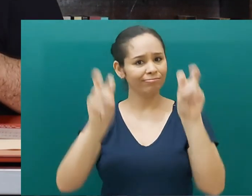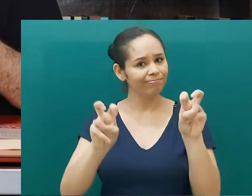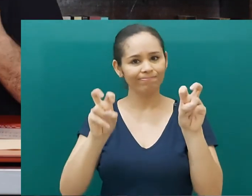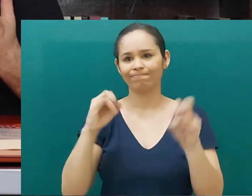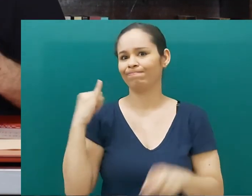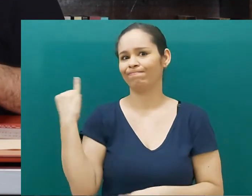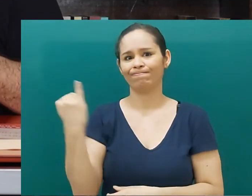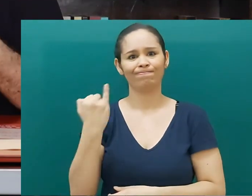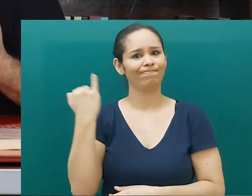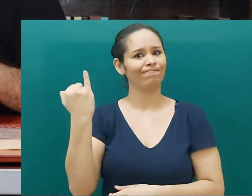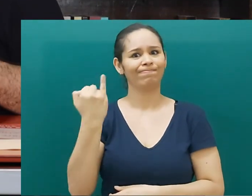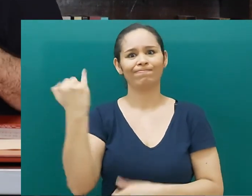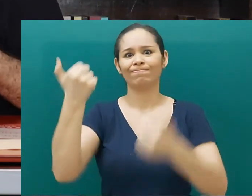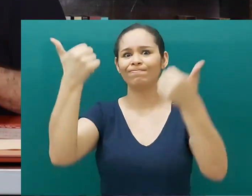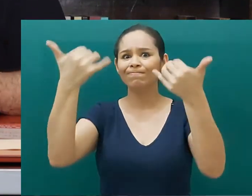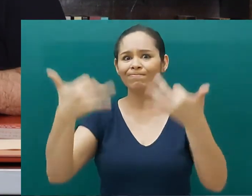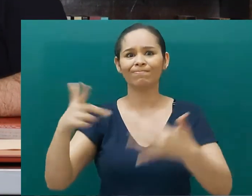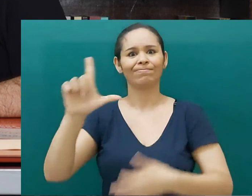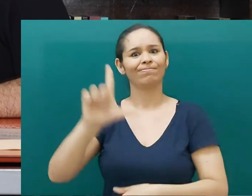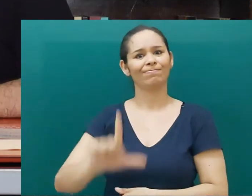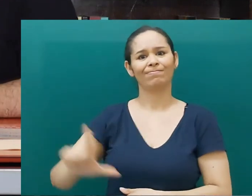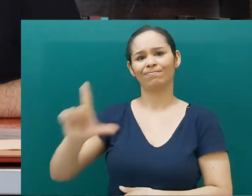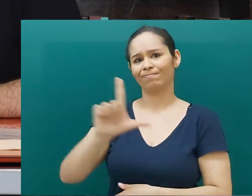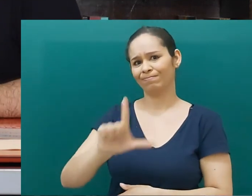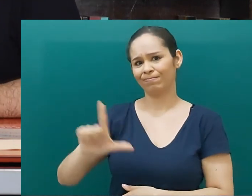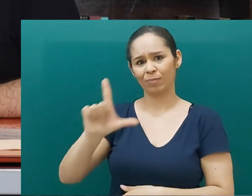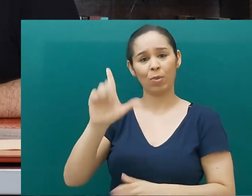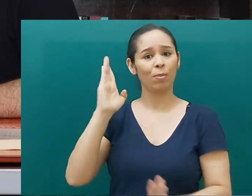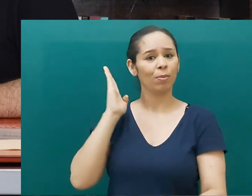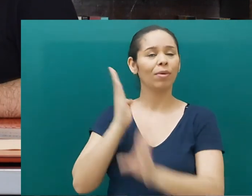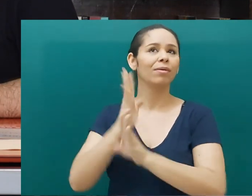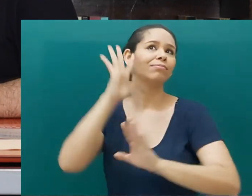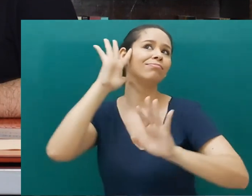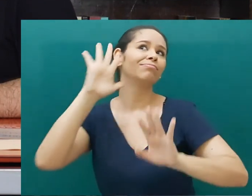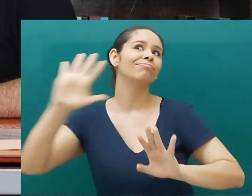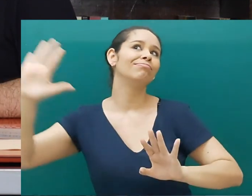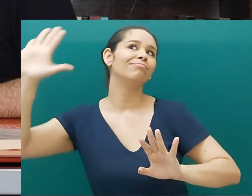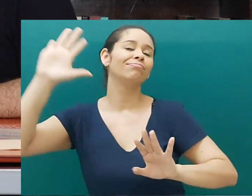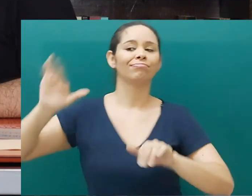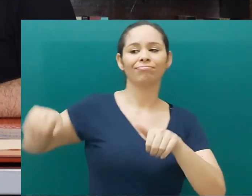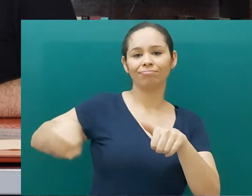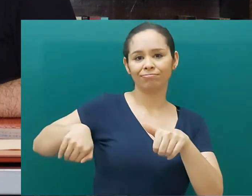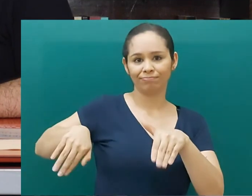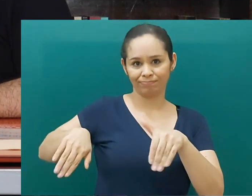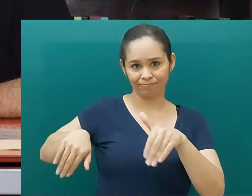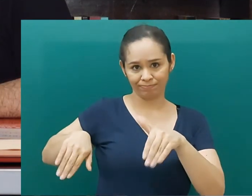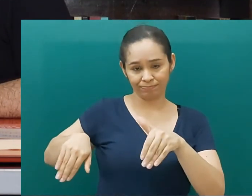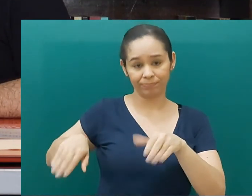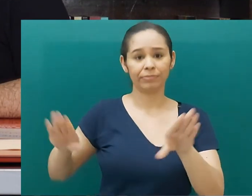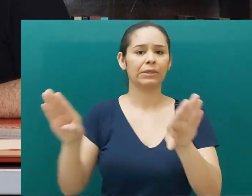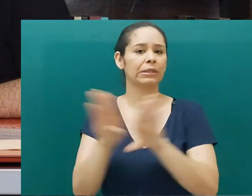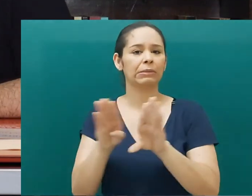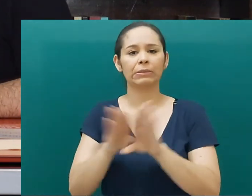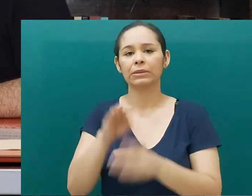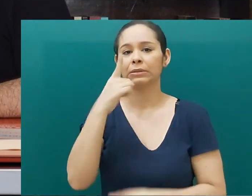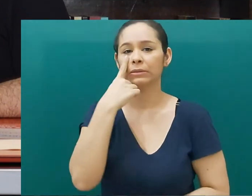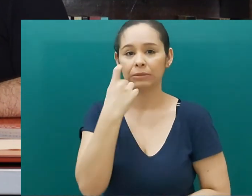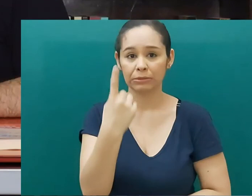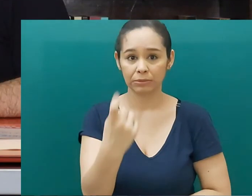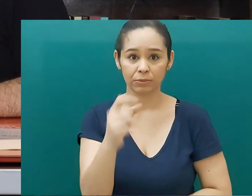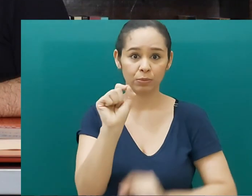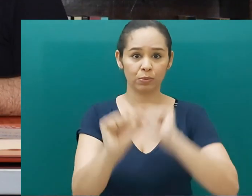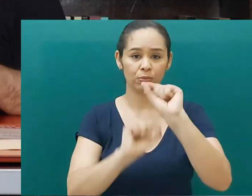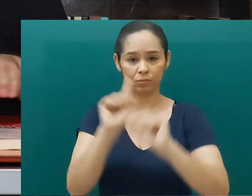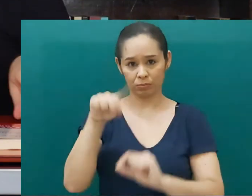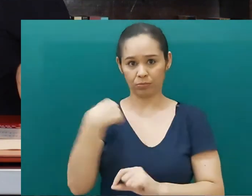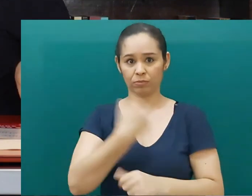temas da literatura desenvolvida a partir do imaginário da Guiana Francesa. Uma coisa super interessante, por